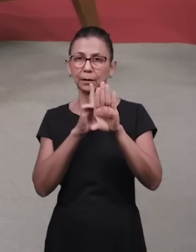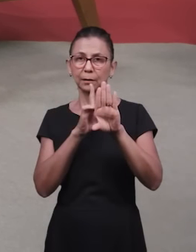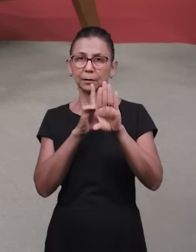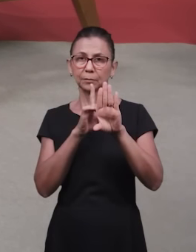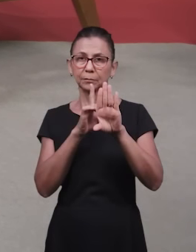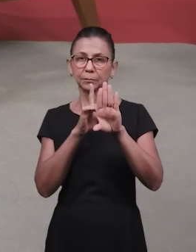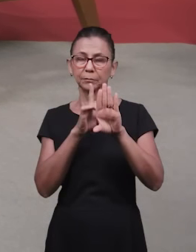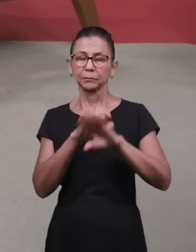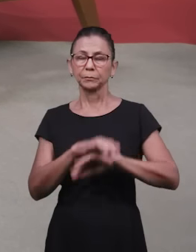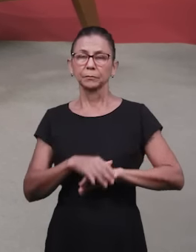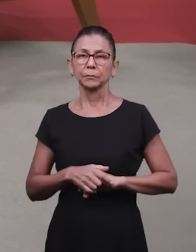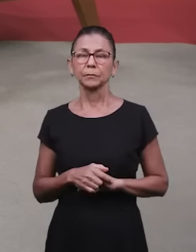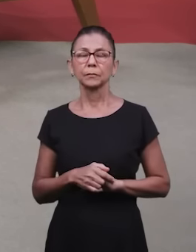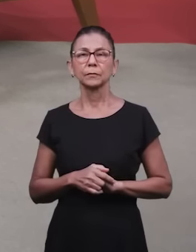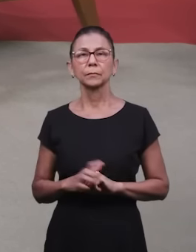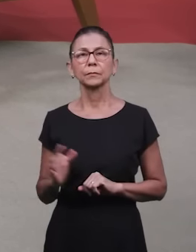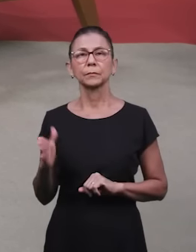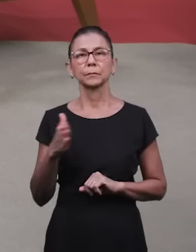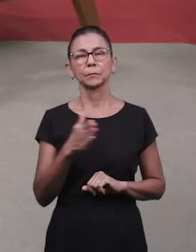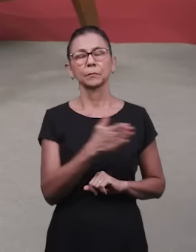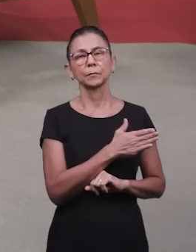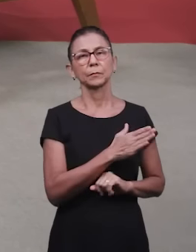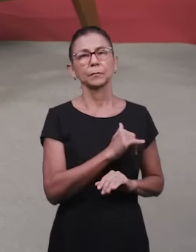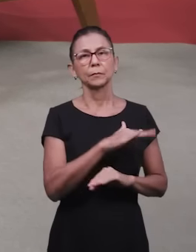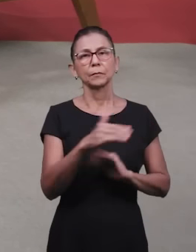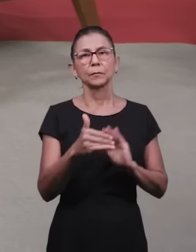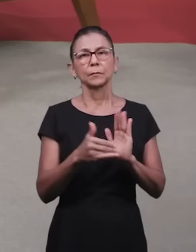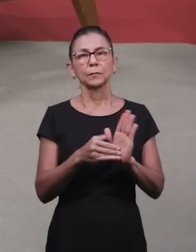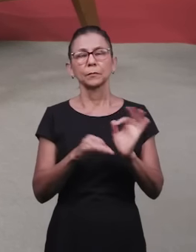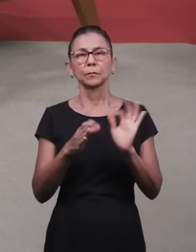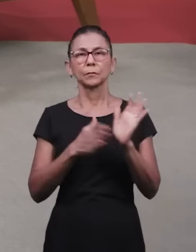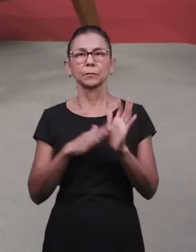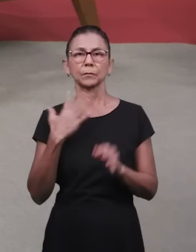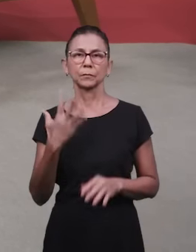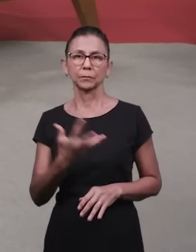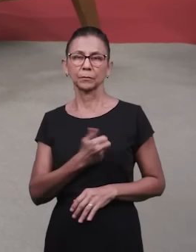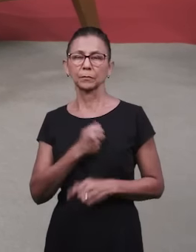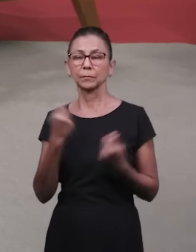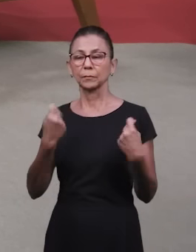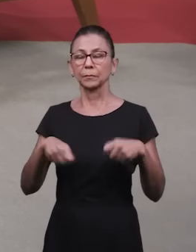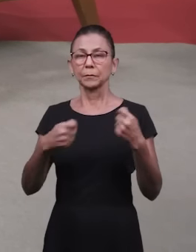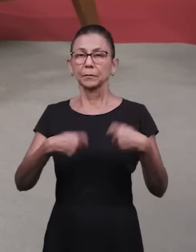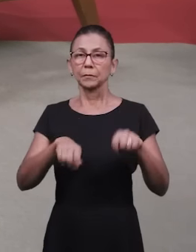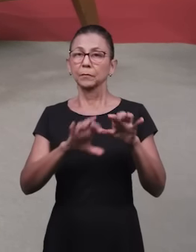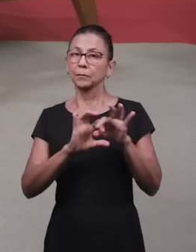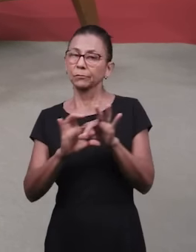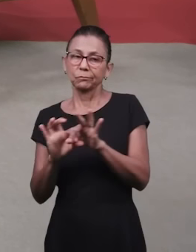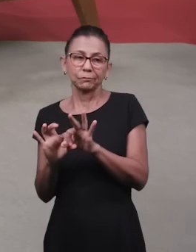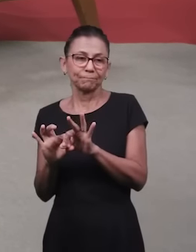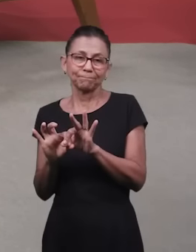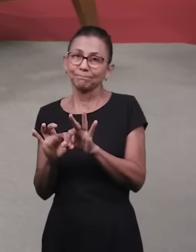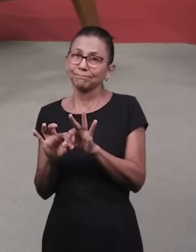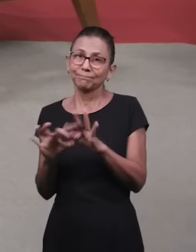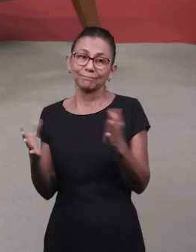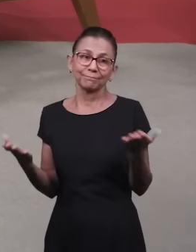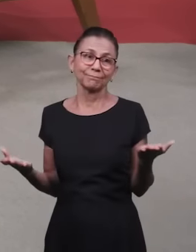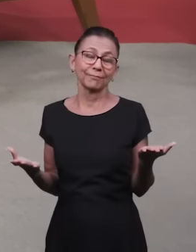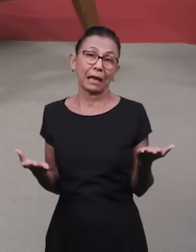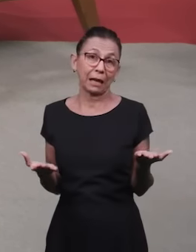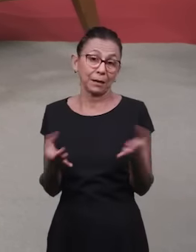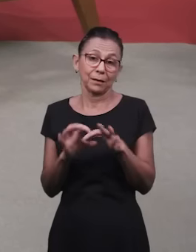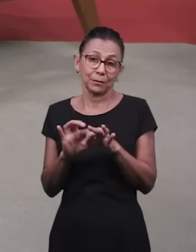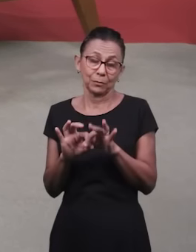ele... todo projeto de salvação está dentro de comunhão. Isso não tem saída.